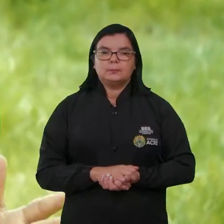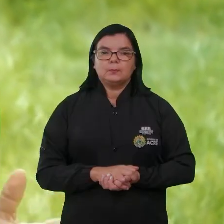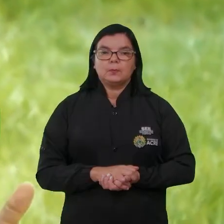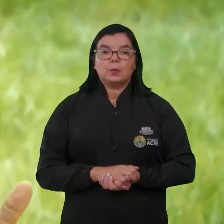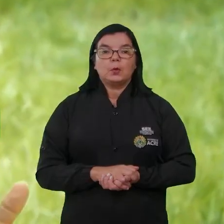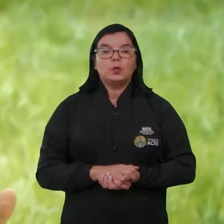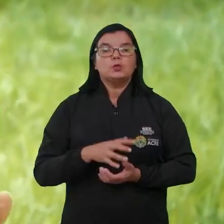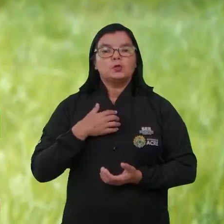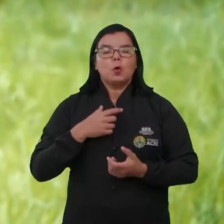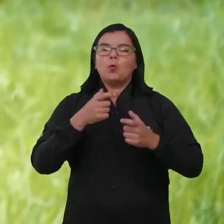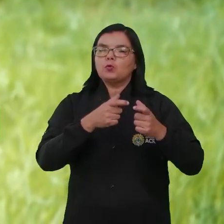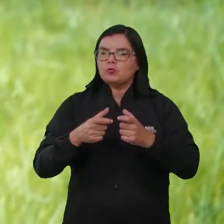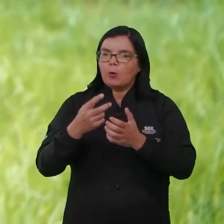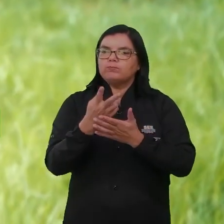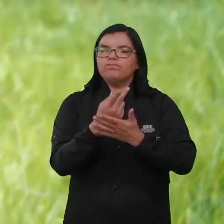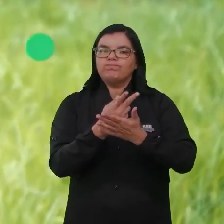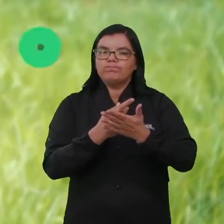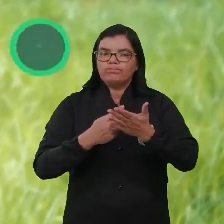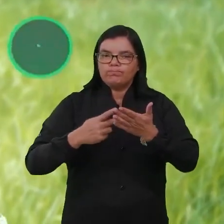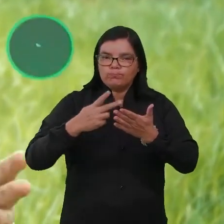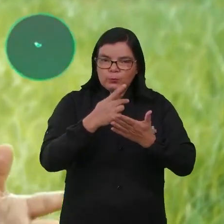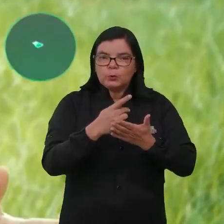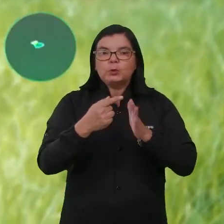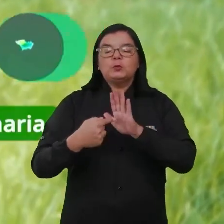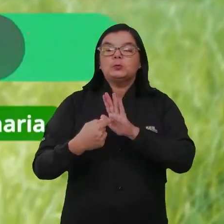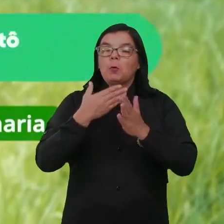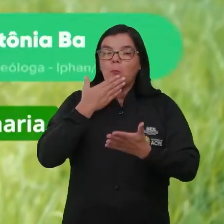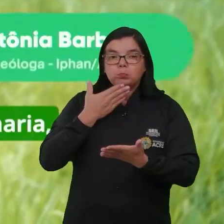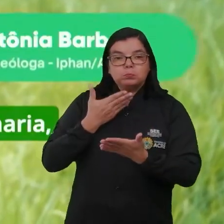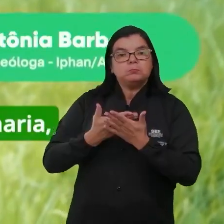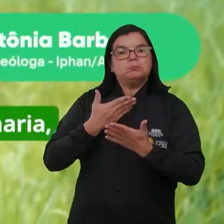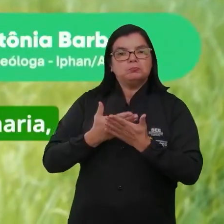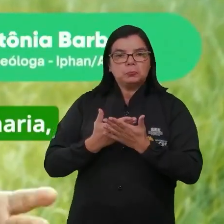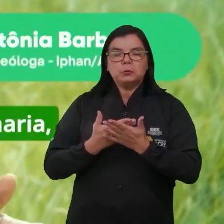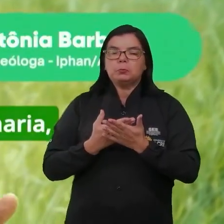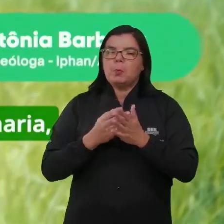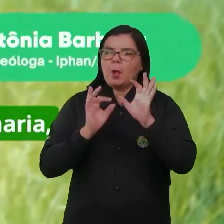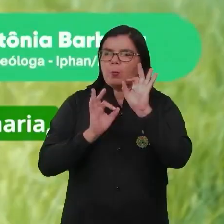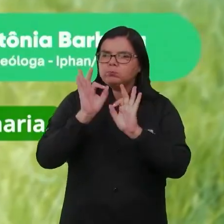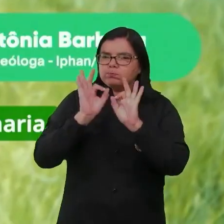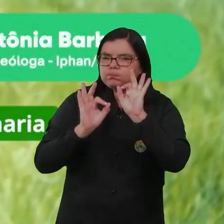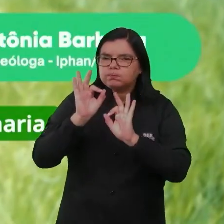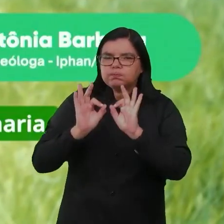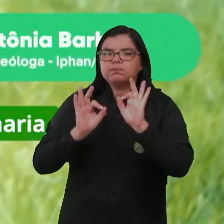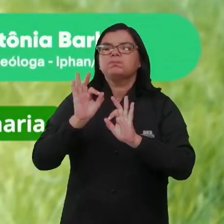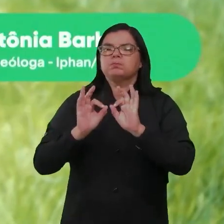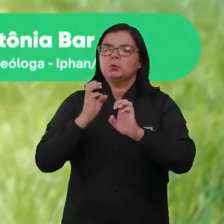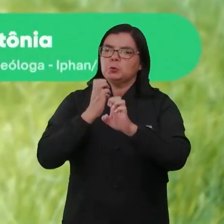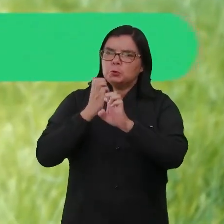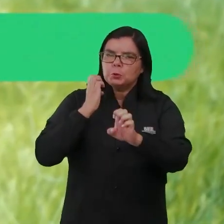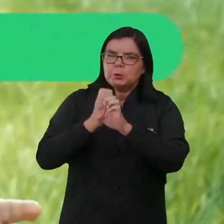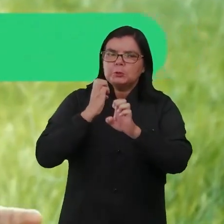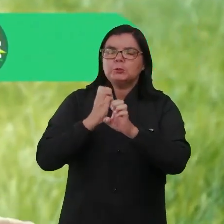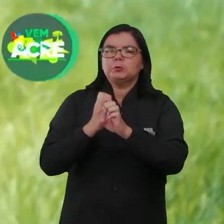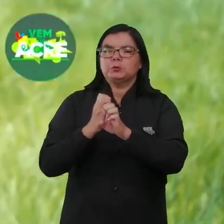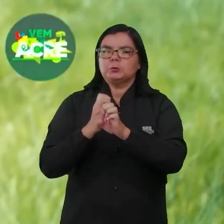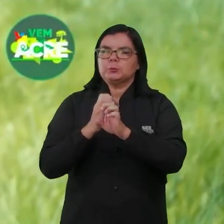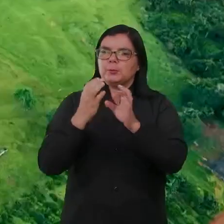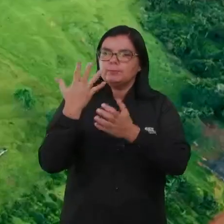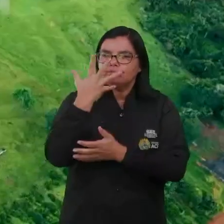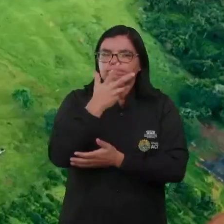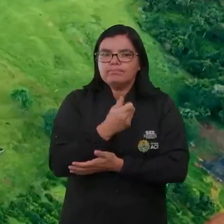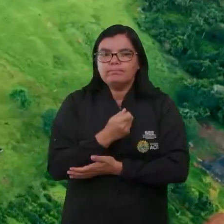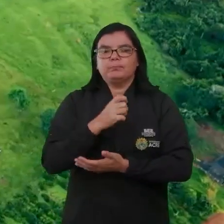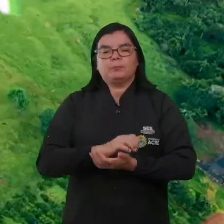Os geoglifos são sítios arqueológicos que nos impressionam pela sua monumentalidade, sua engenharia, sua